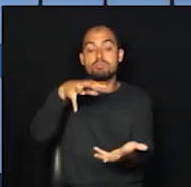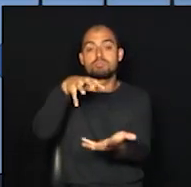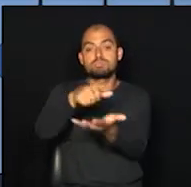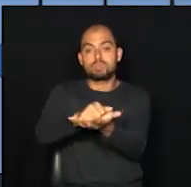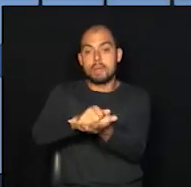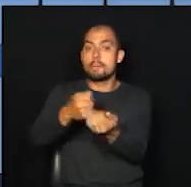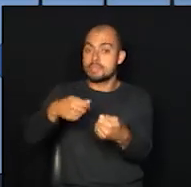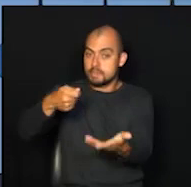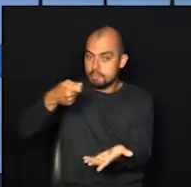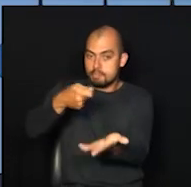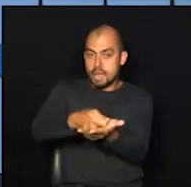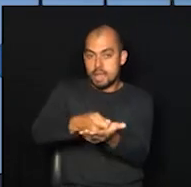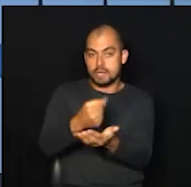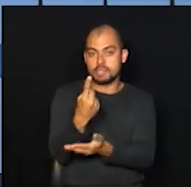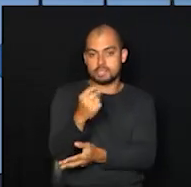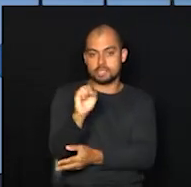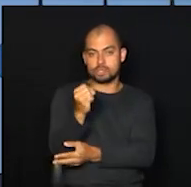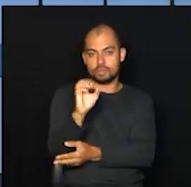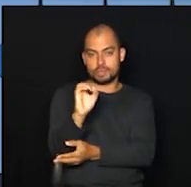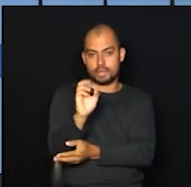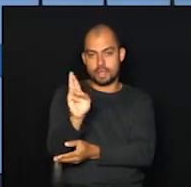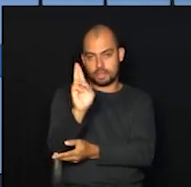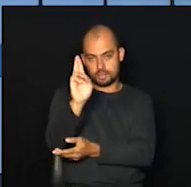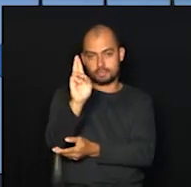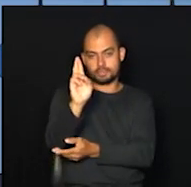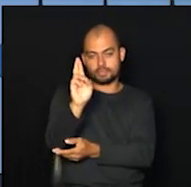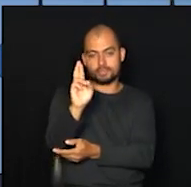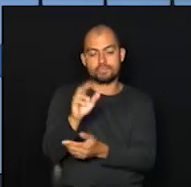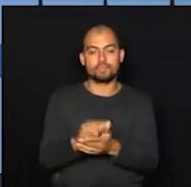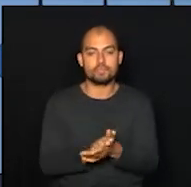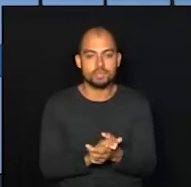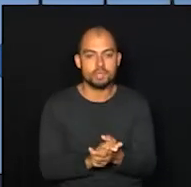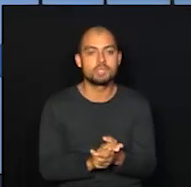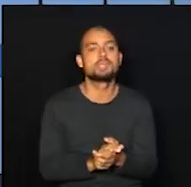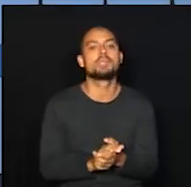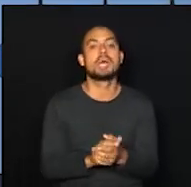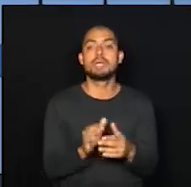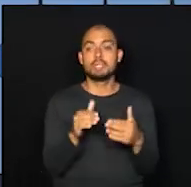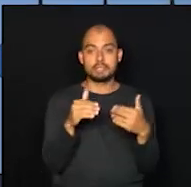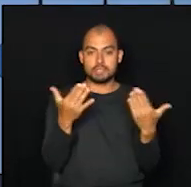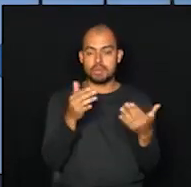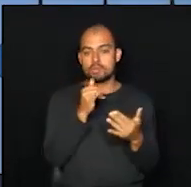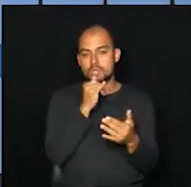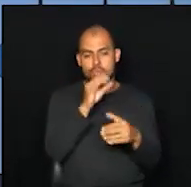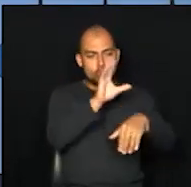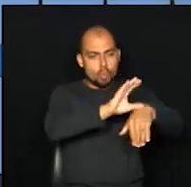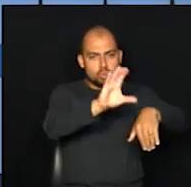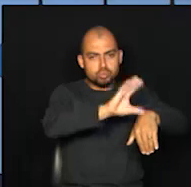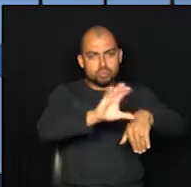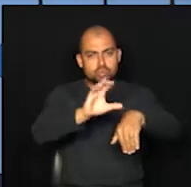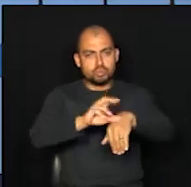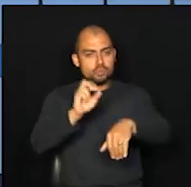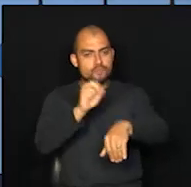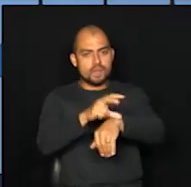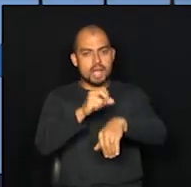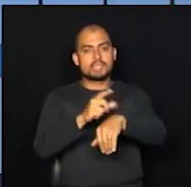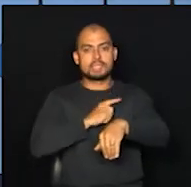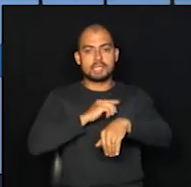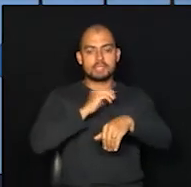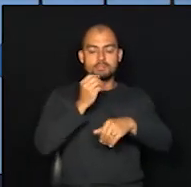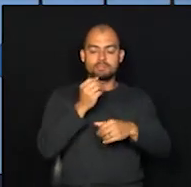pagas ainda, olha, R$ 180. Então, todo o processo, todos os cursos e as vagas estão no site